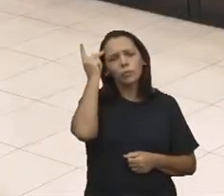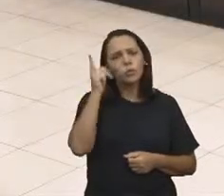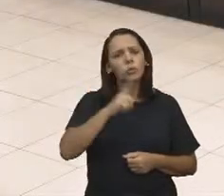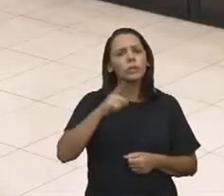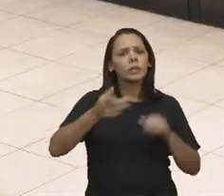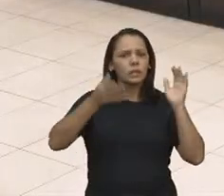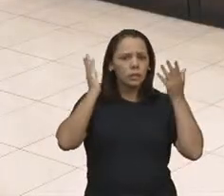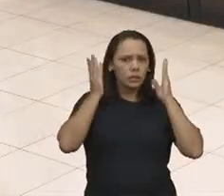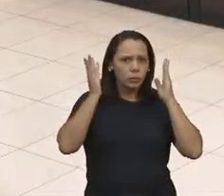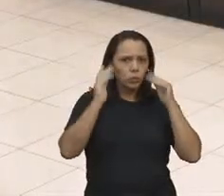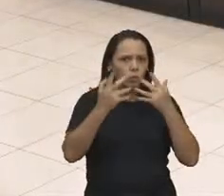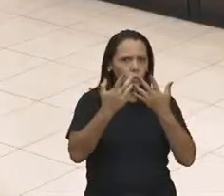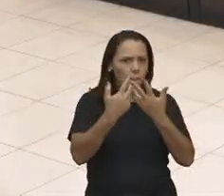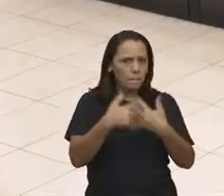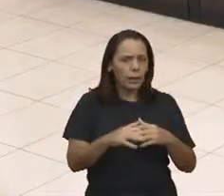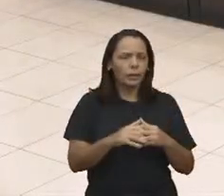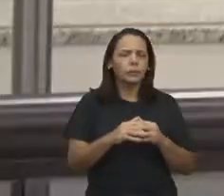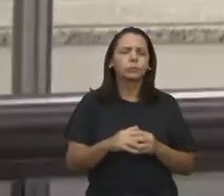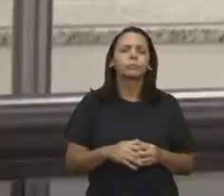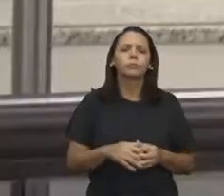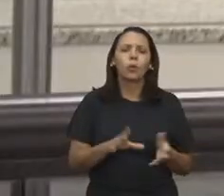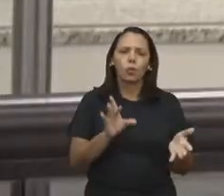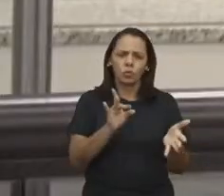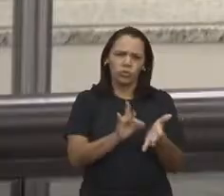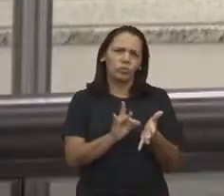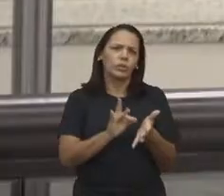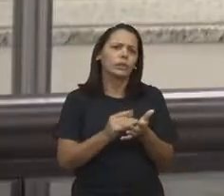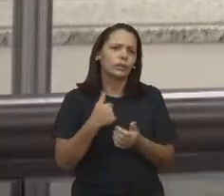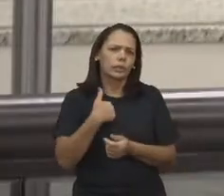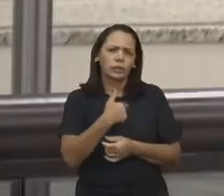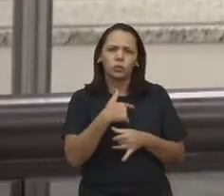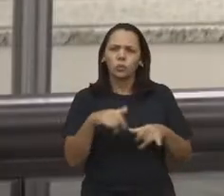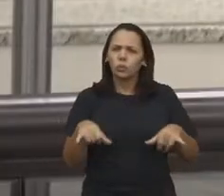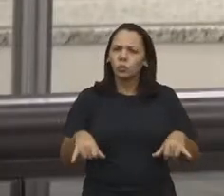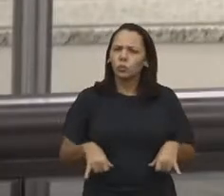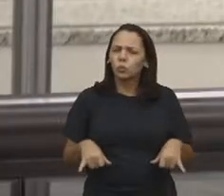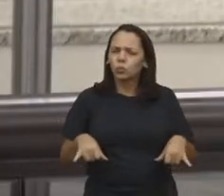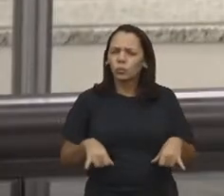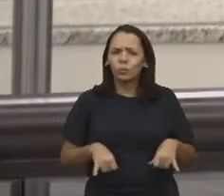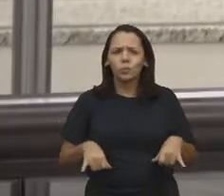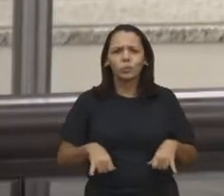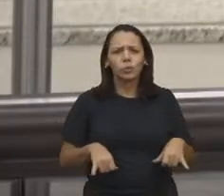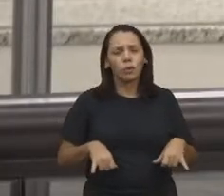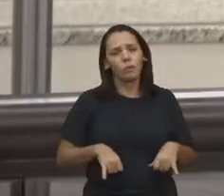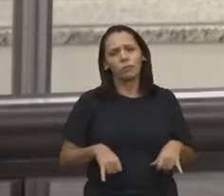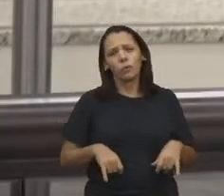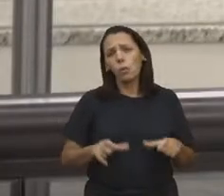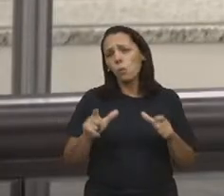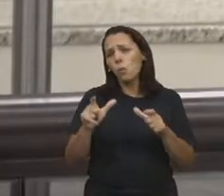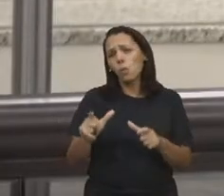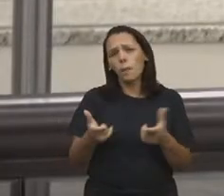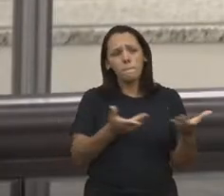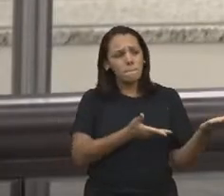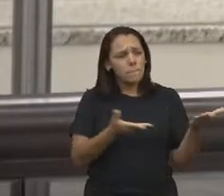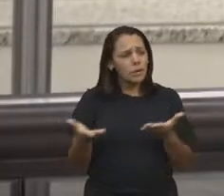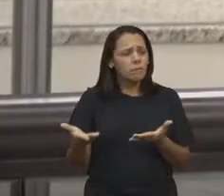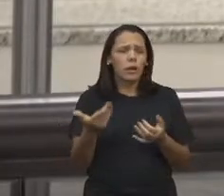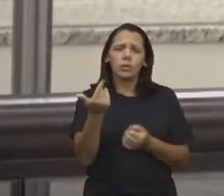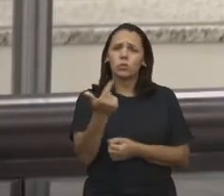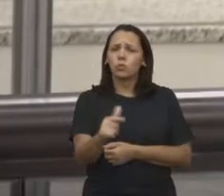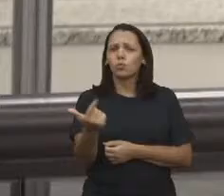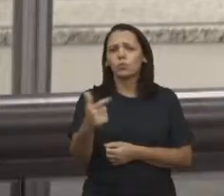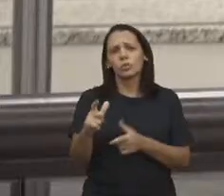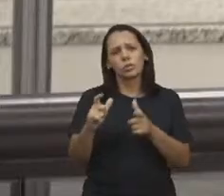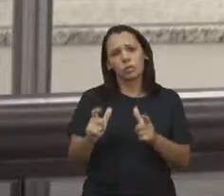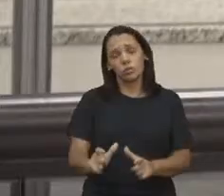é o seguinte, a gente está sofrendo mesmo, o Kleber está certo, estamos sofrendo sim, tá? Não tem onde jogar o material,